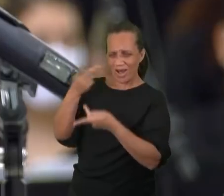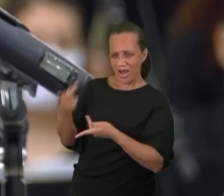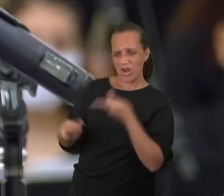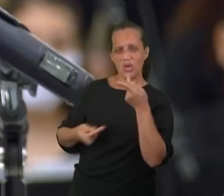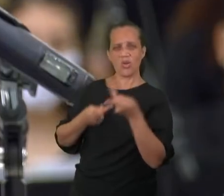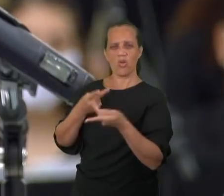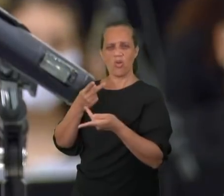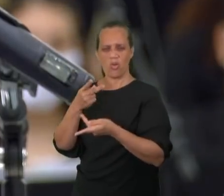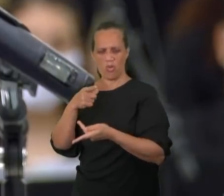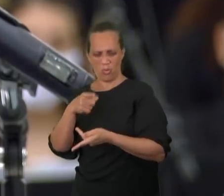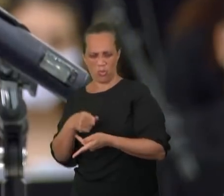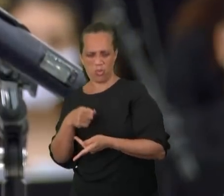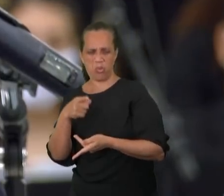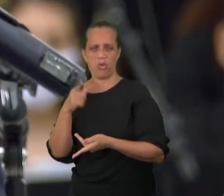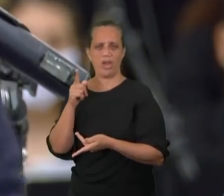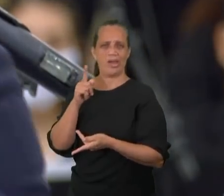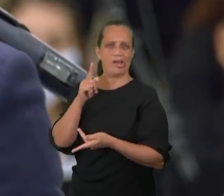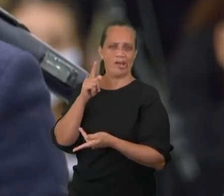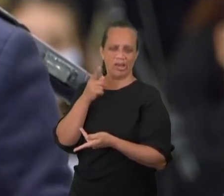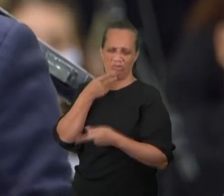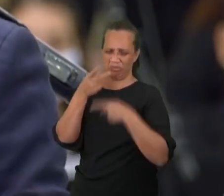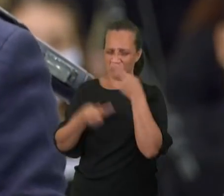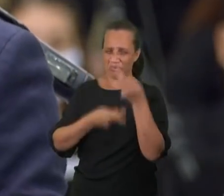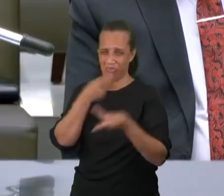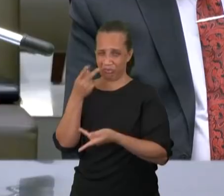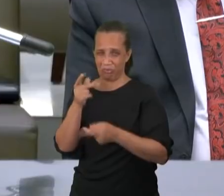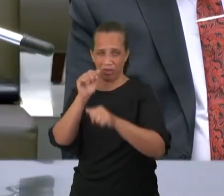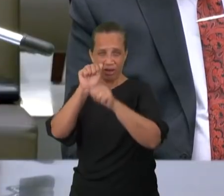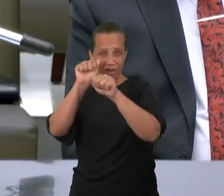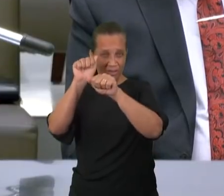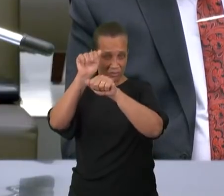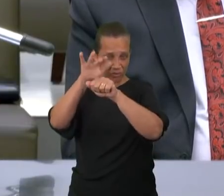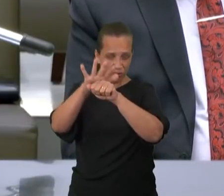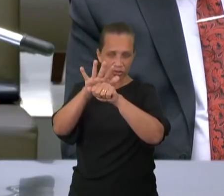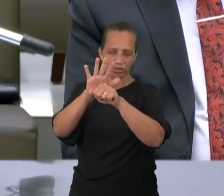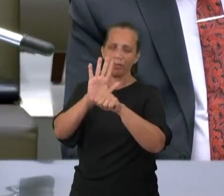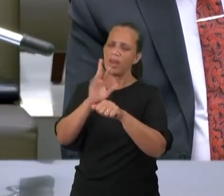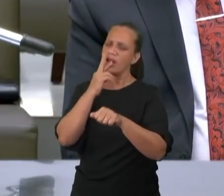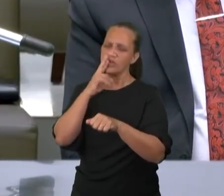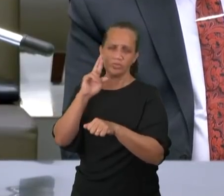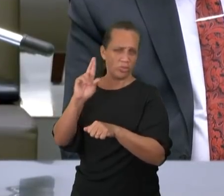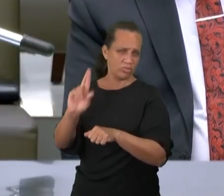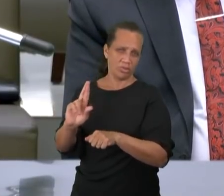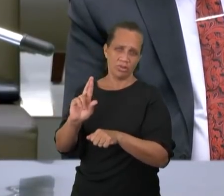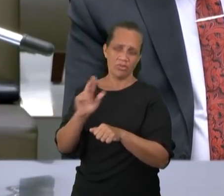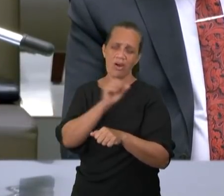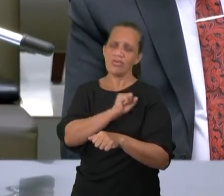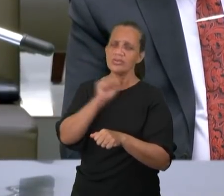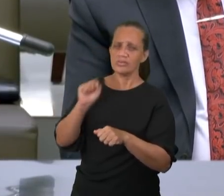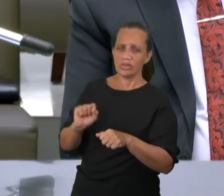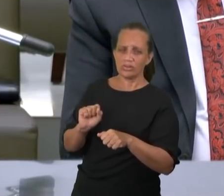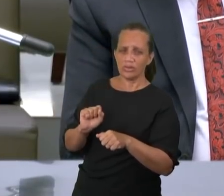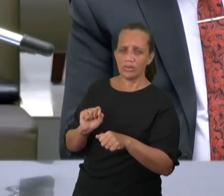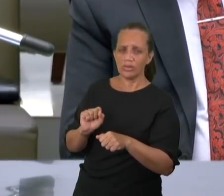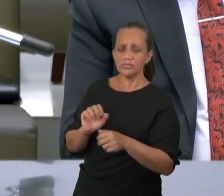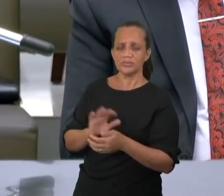que você me respeita, eu sou uma senhora, é isso. Eu sou... Não, ela disse, ó, meu Senhor,